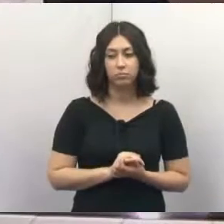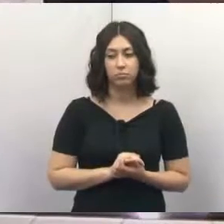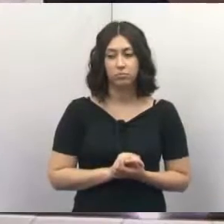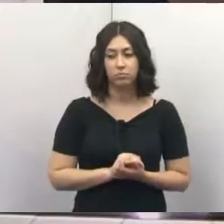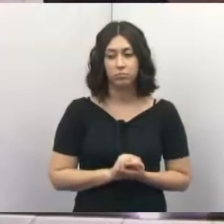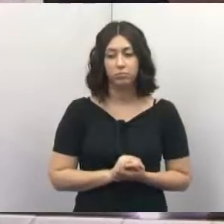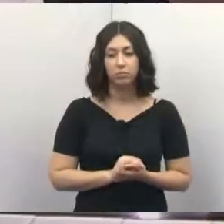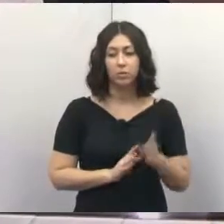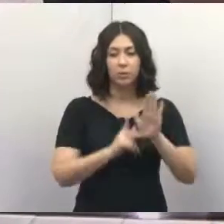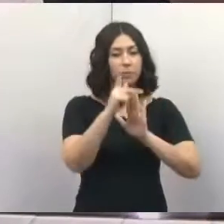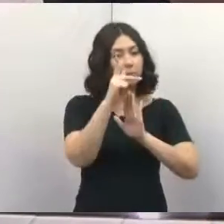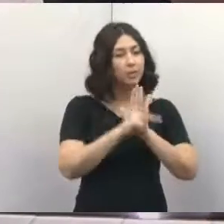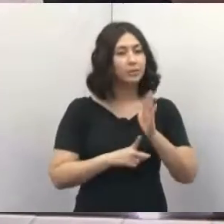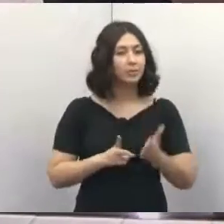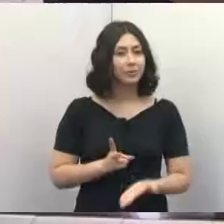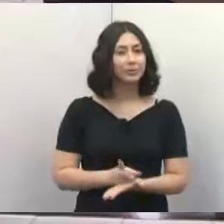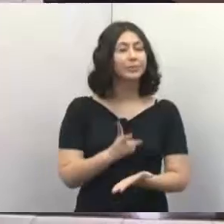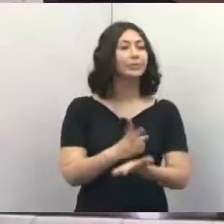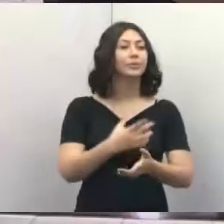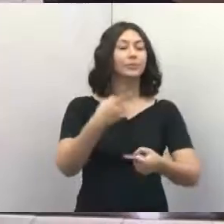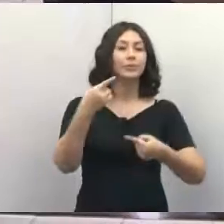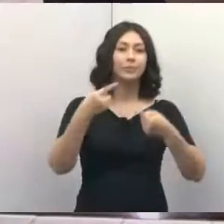O projeto continua em discussão.